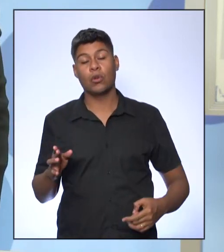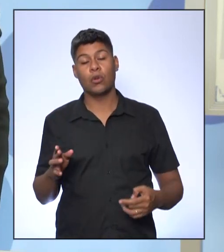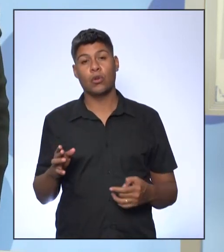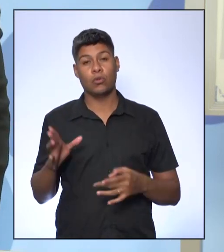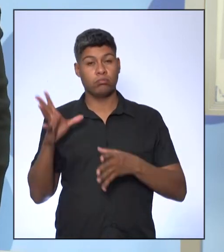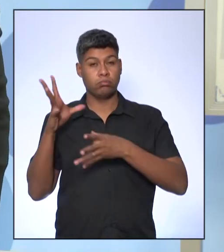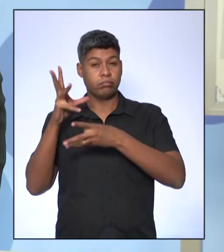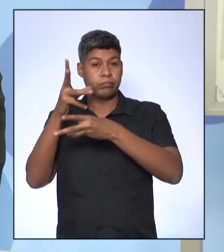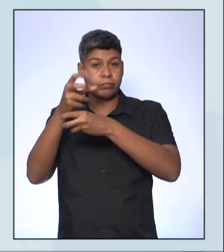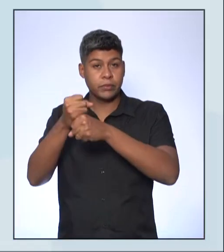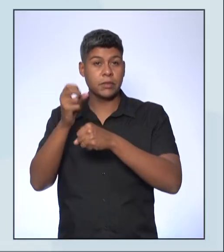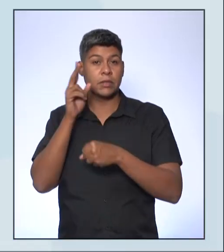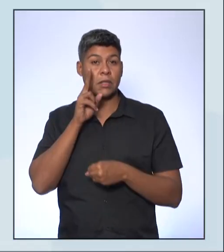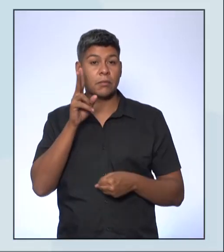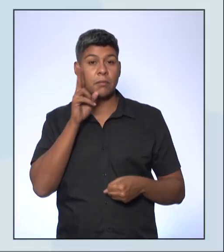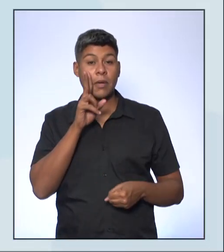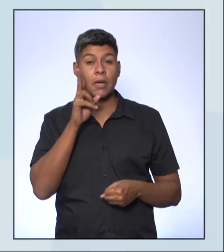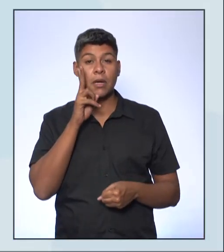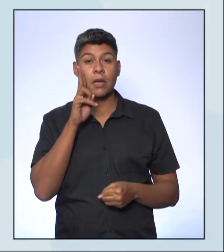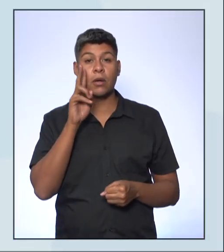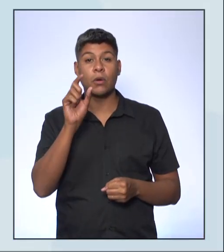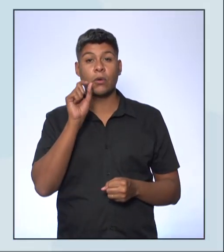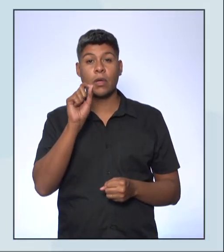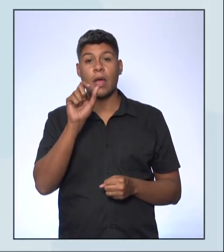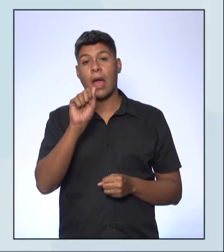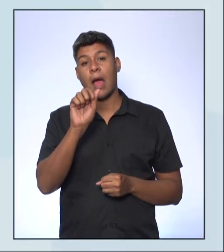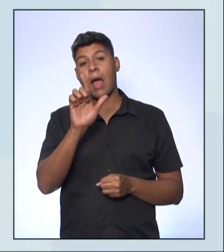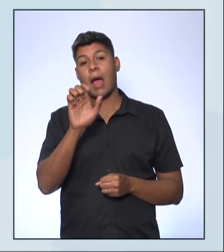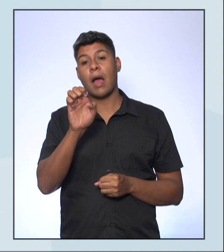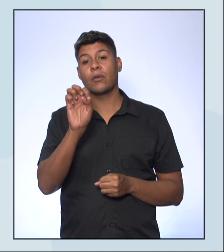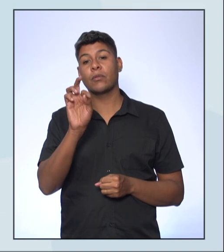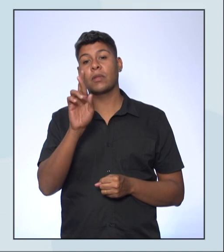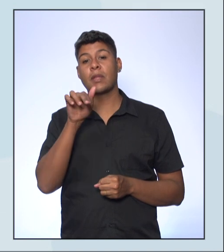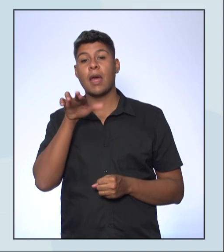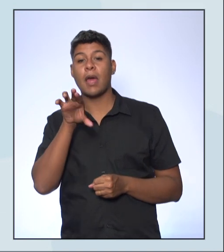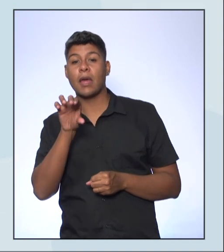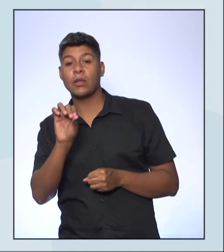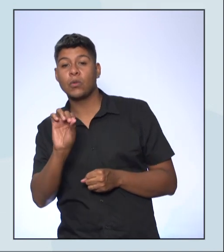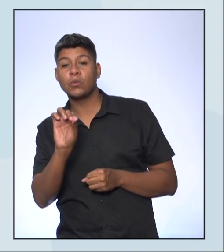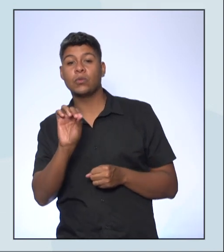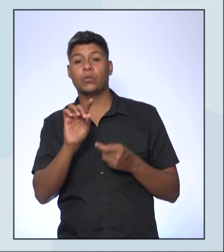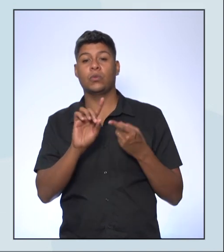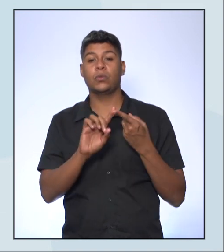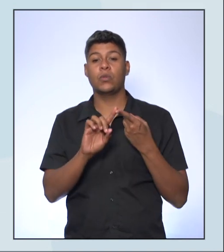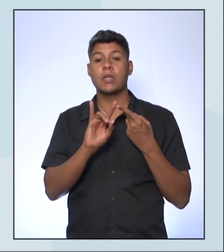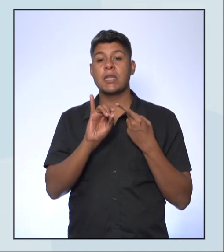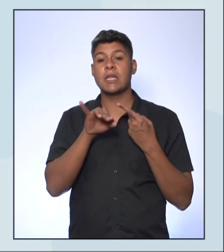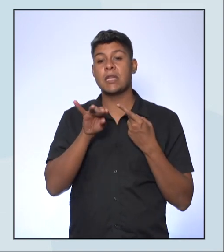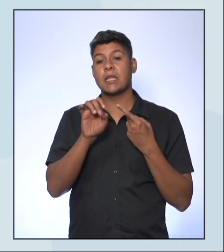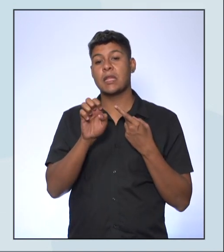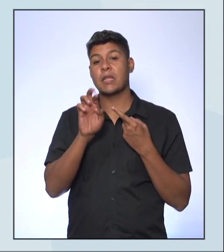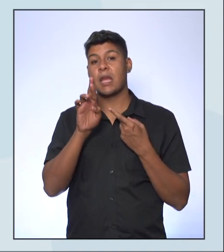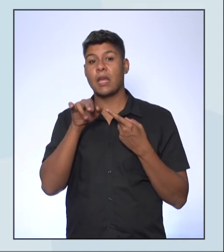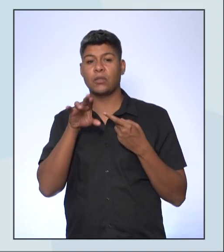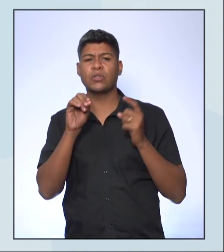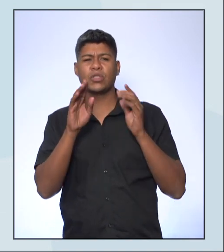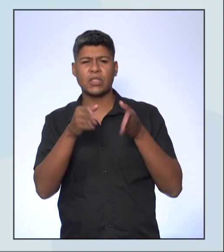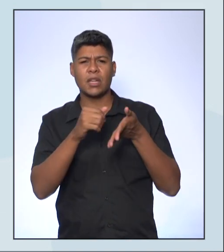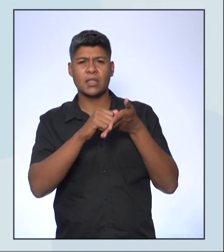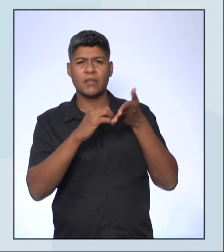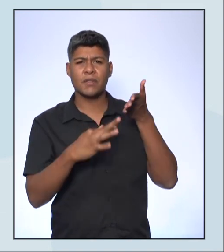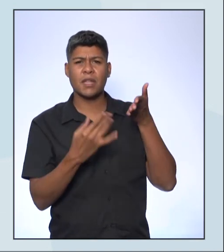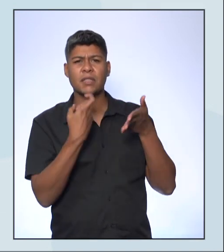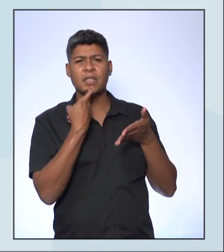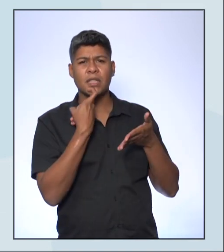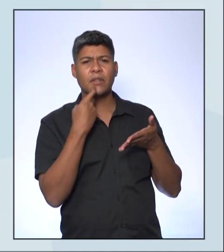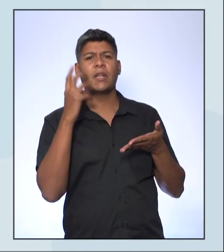uma retomada. Então, vamos lembrar alternos internos e o que são esses colaterais, Essa né? atividade nós fizemos na sexta-feira.